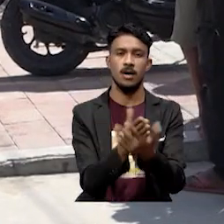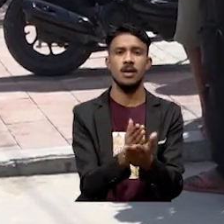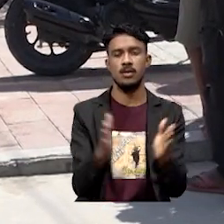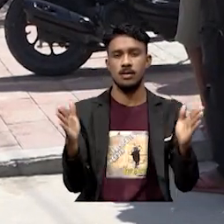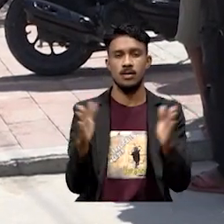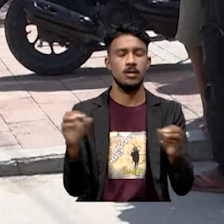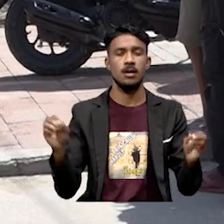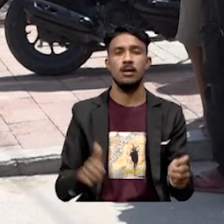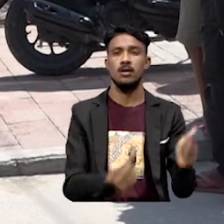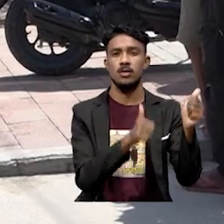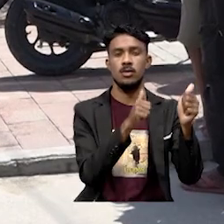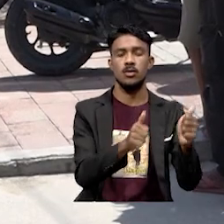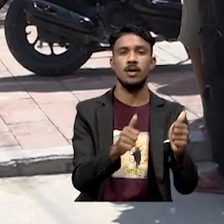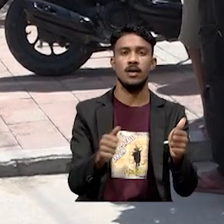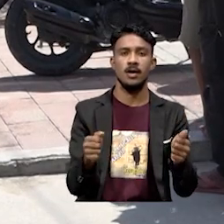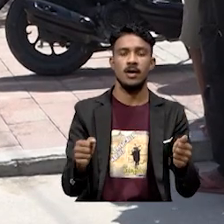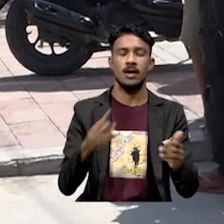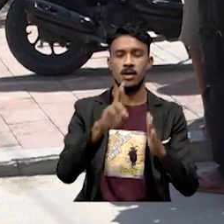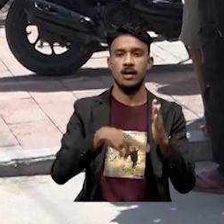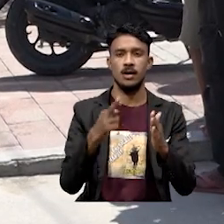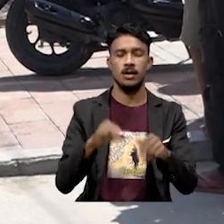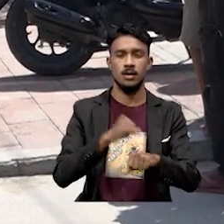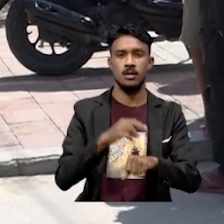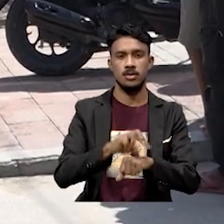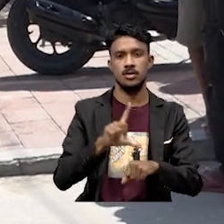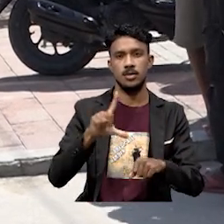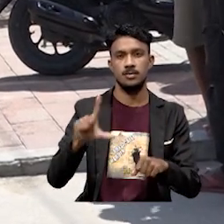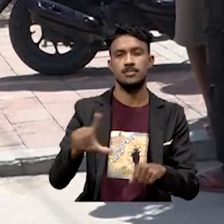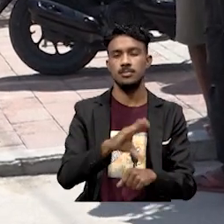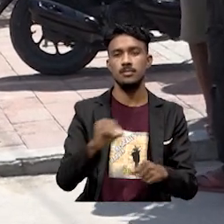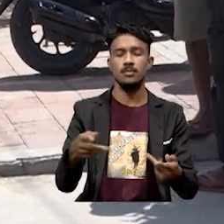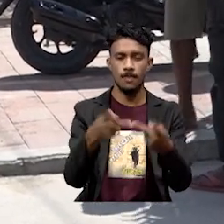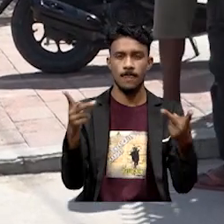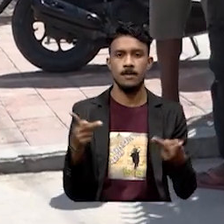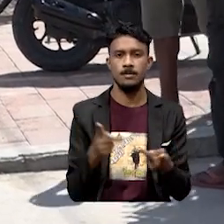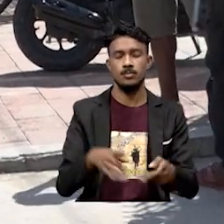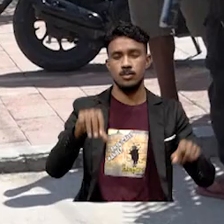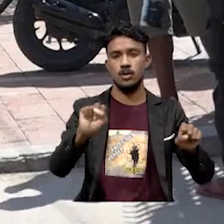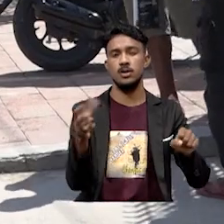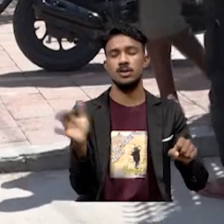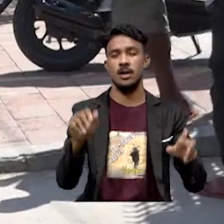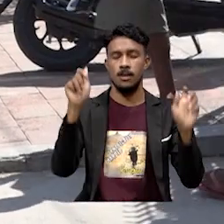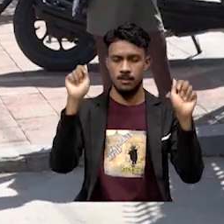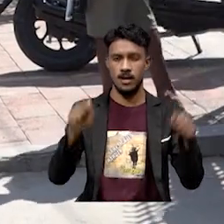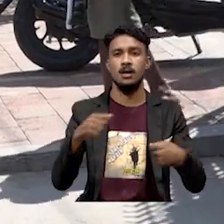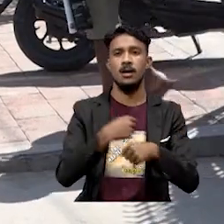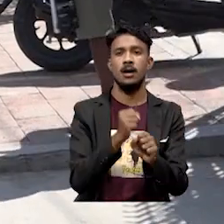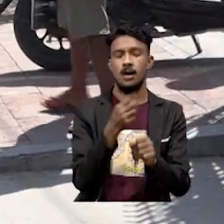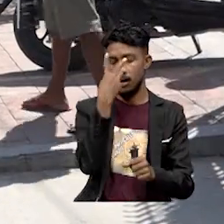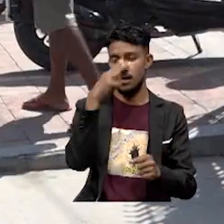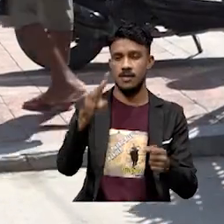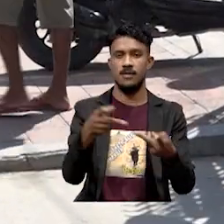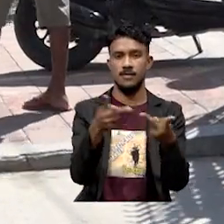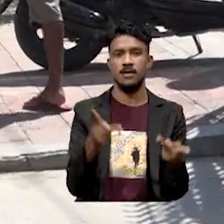tuir estándar internacional. Tuir rolos monta sinais de fata em estacionamento, a tunene motorista sira bele haré fata em paragem em Nian,